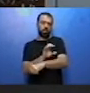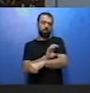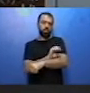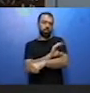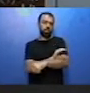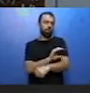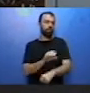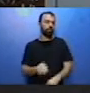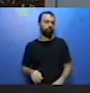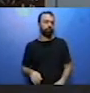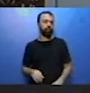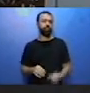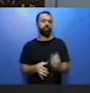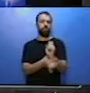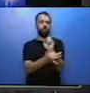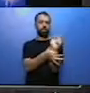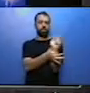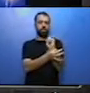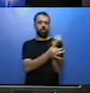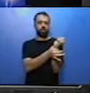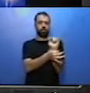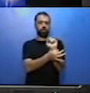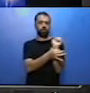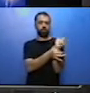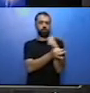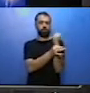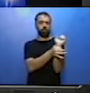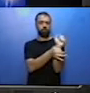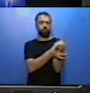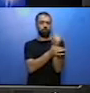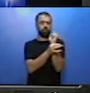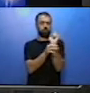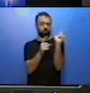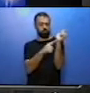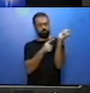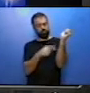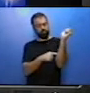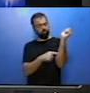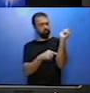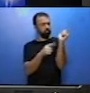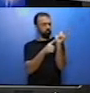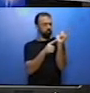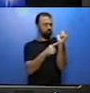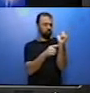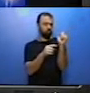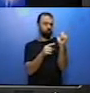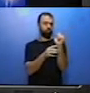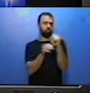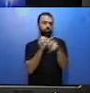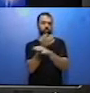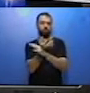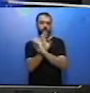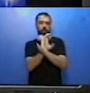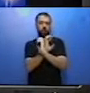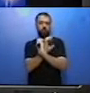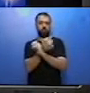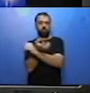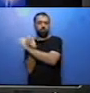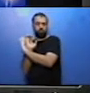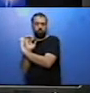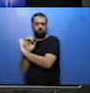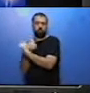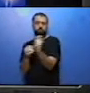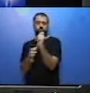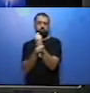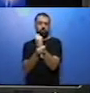articulações né lembrando articulações o que é mesmo é o encontro de dois ou mais ossos então tudo que flexiona no meu